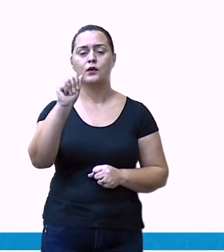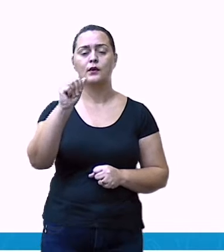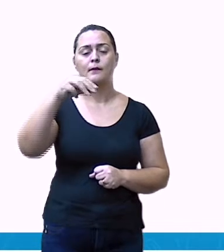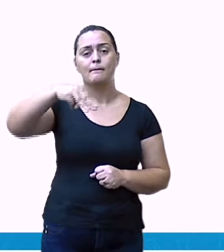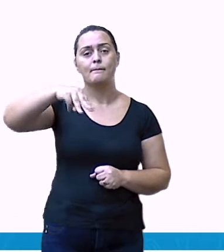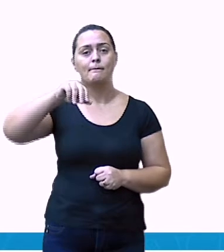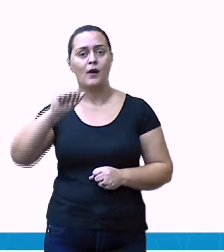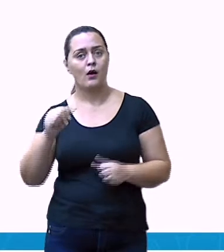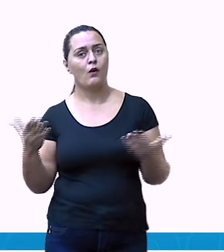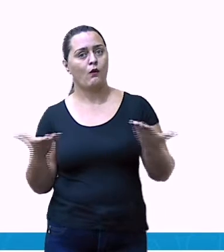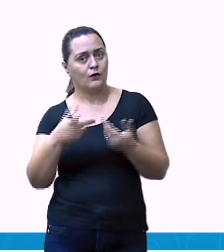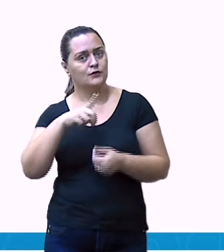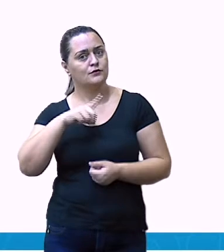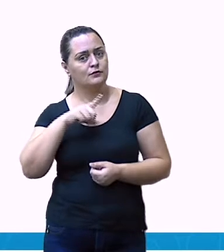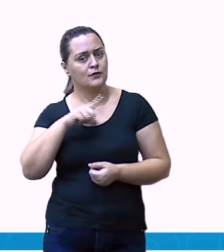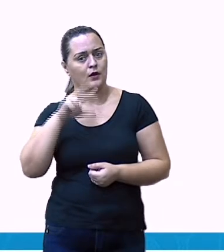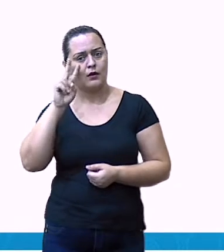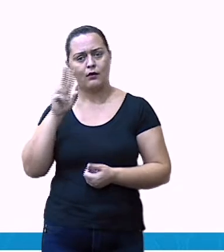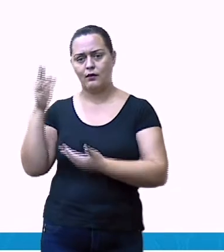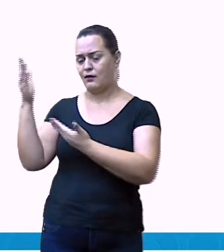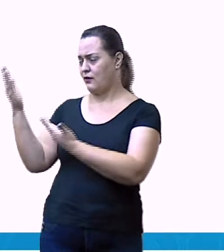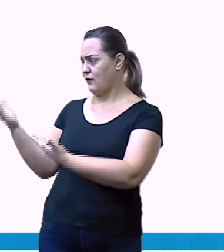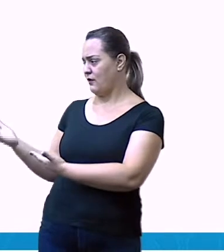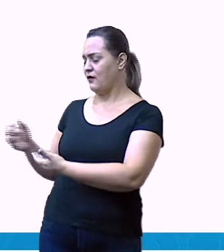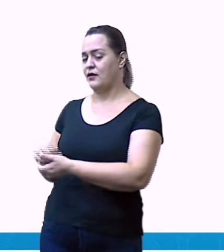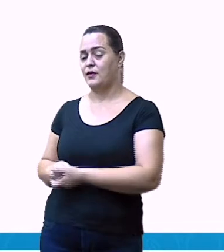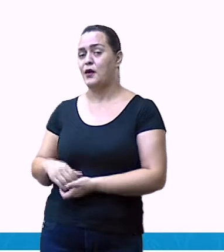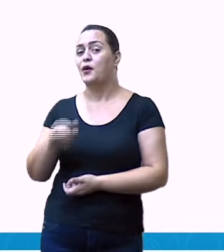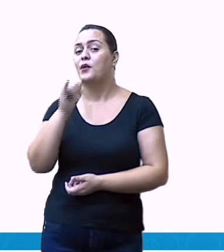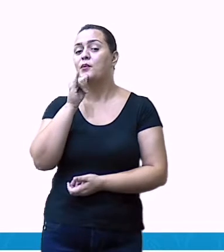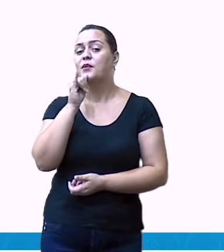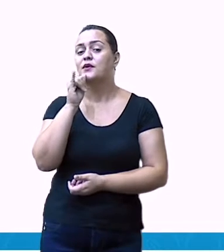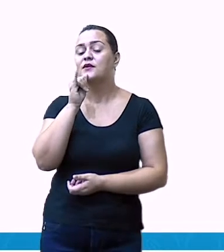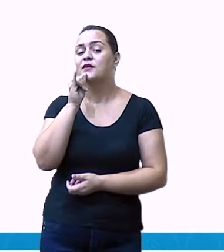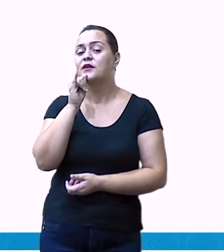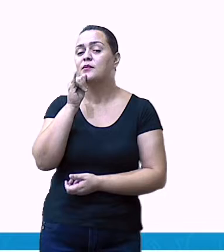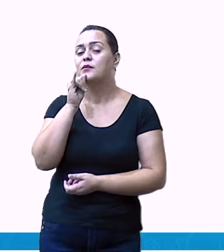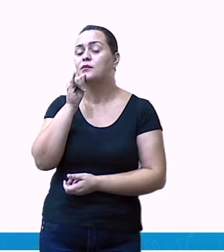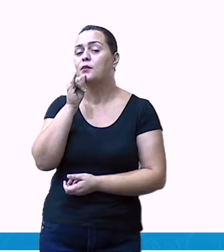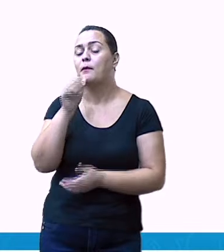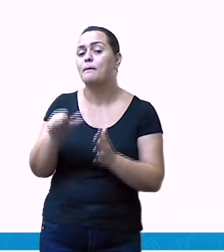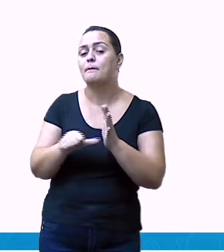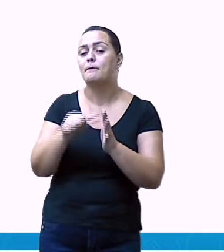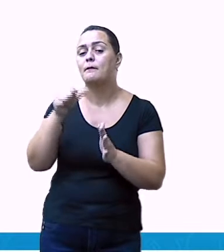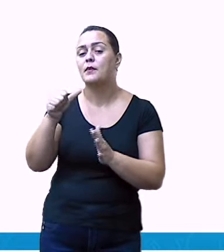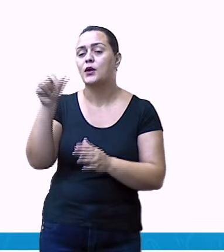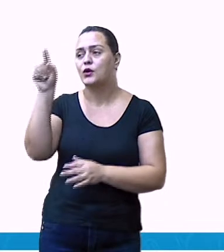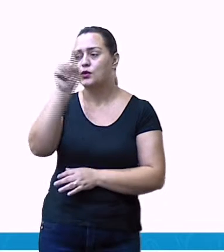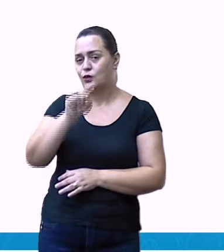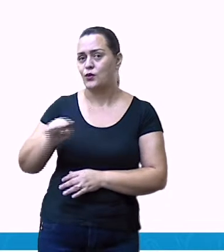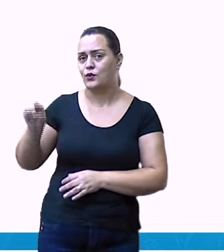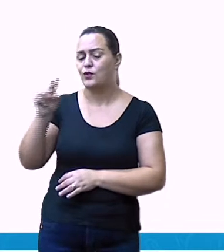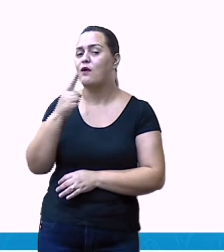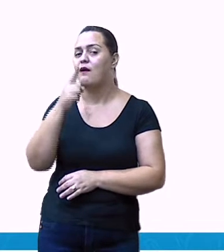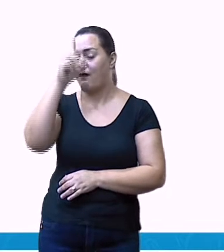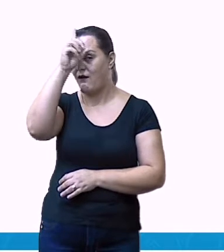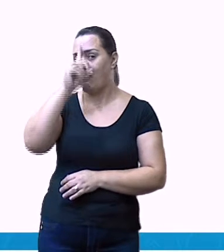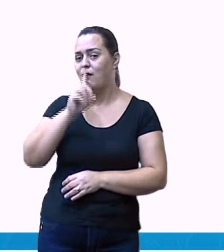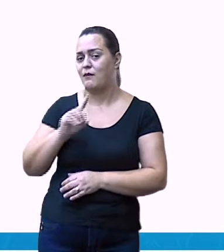nós procuramos é se naquele lugar ali tem o quê? O que significa esse pictograma? Se nesse lugar